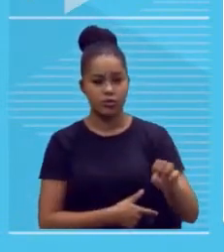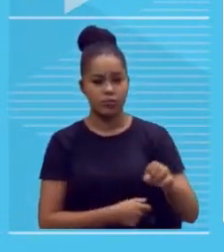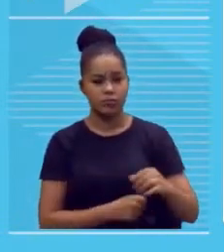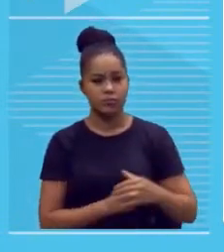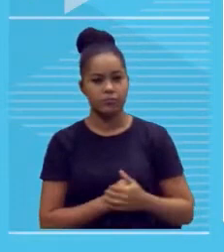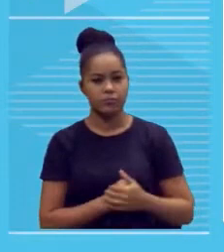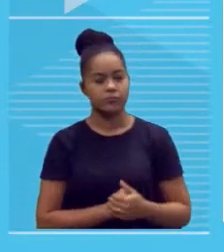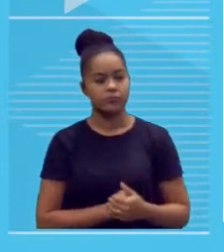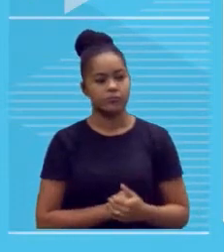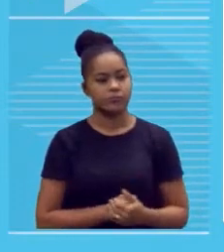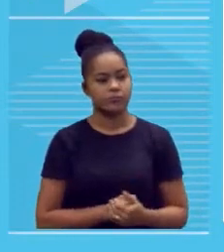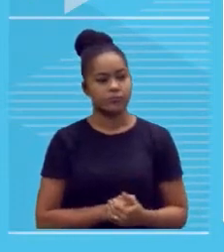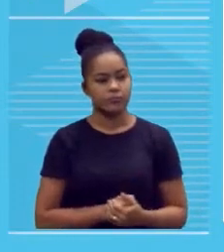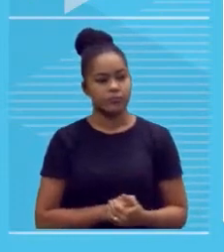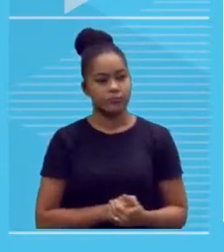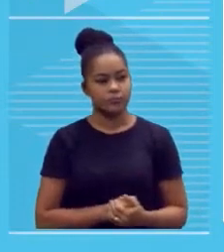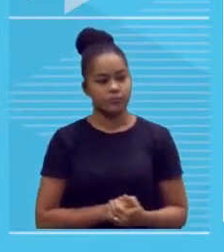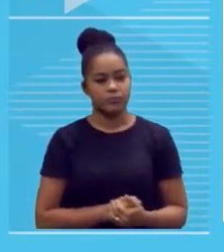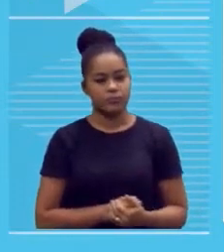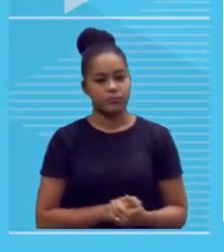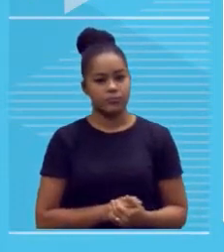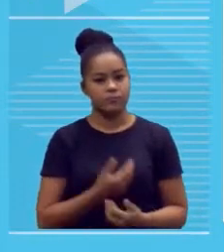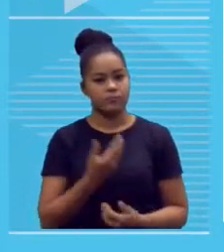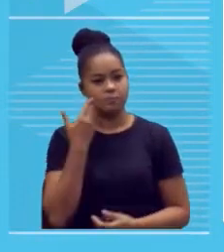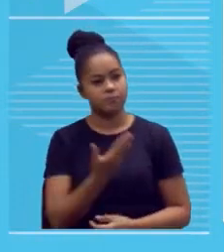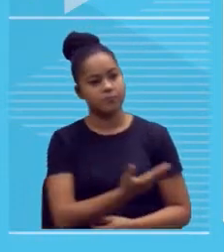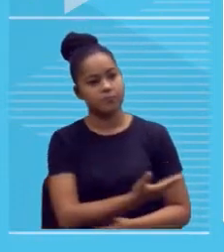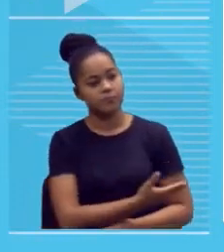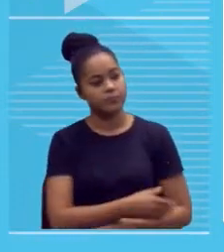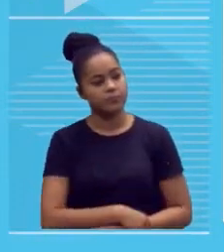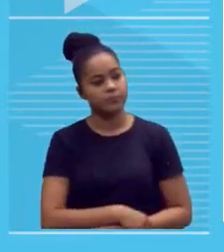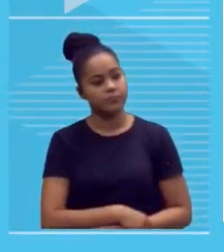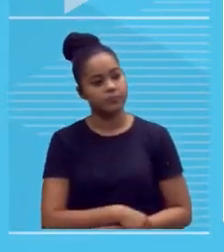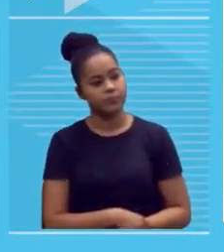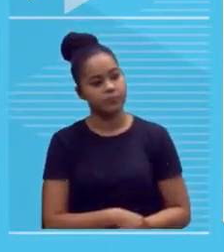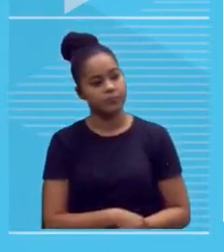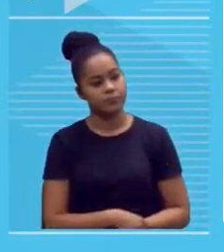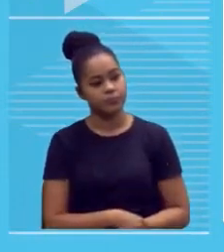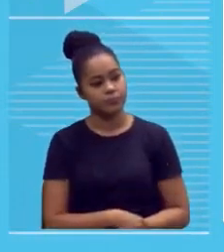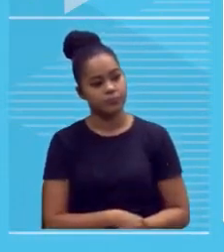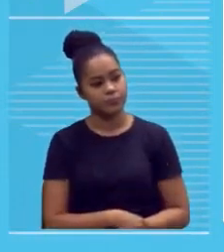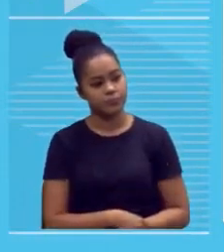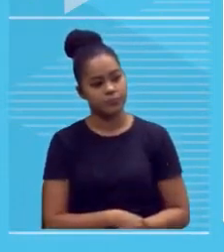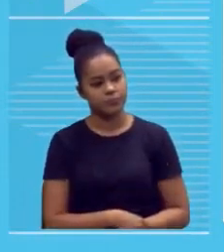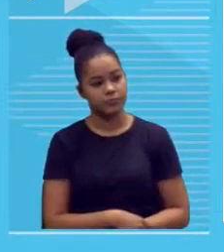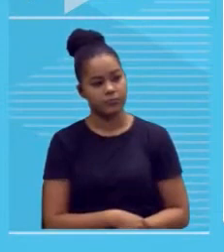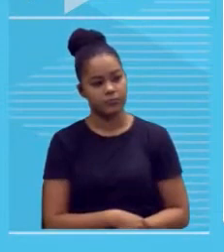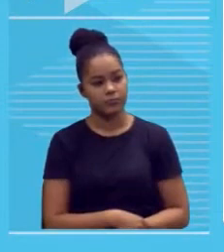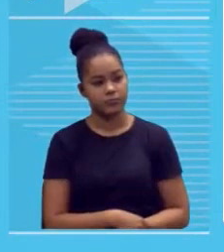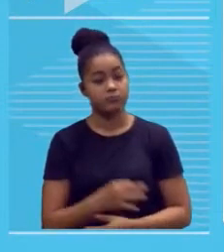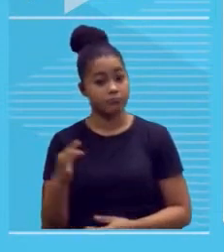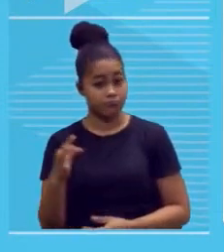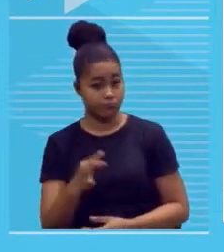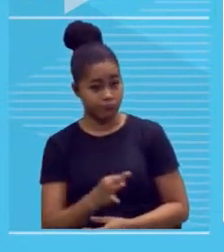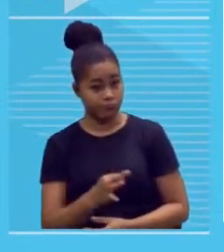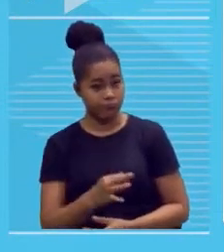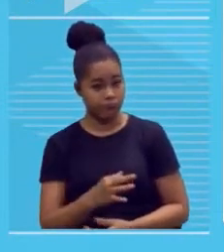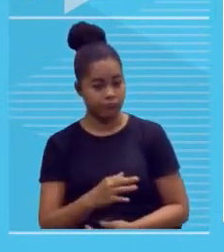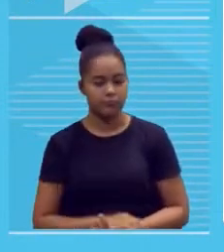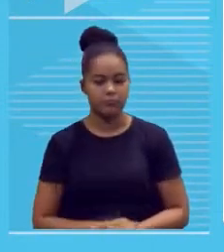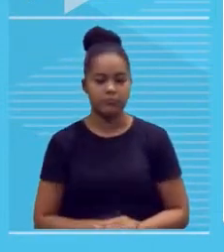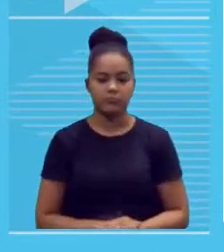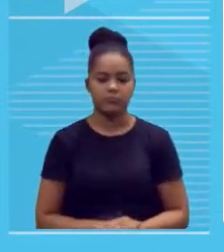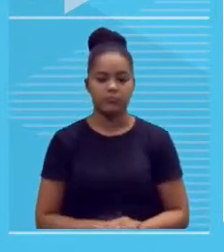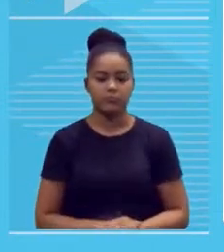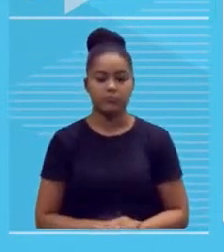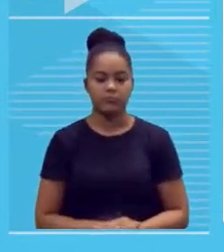de 45. O meu coeficiente angular vai ser igual a 1. Até aí, tudo bem? Pronto,